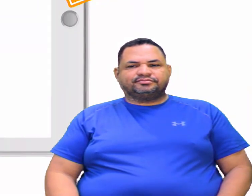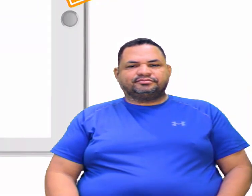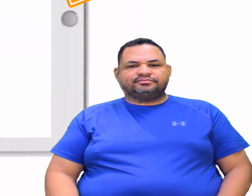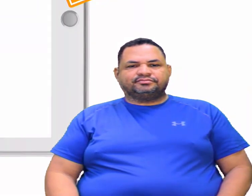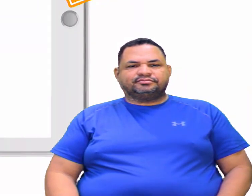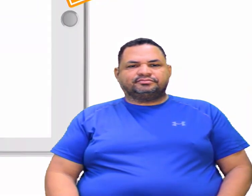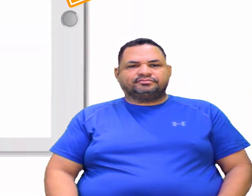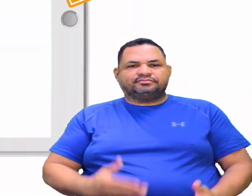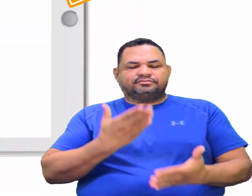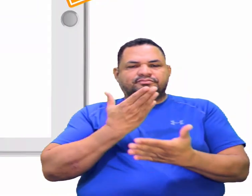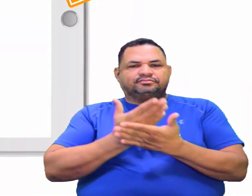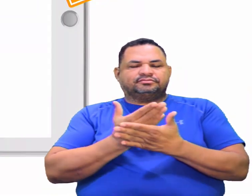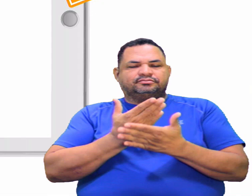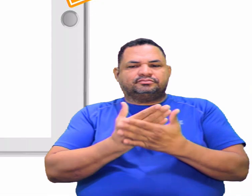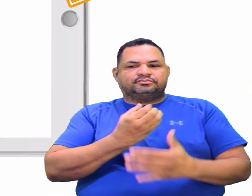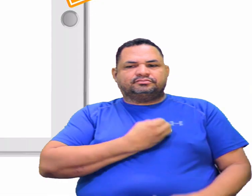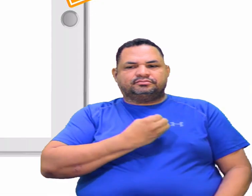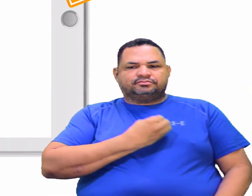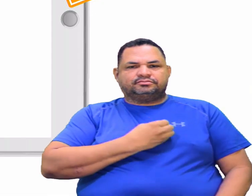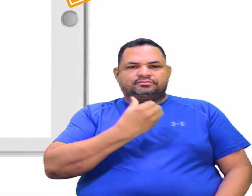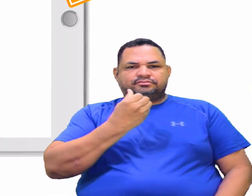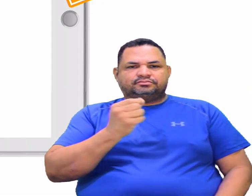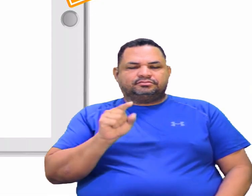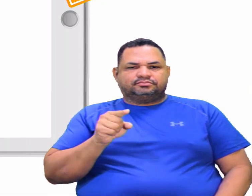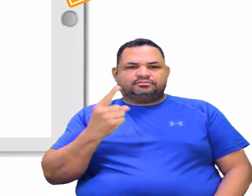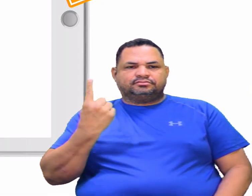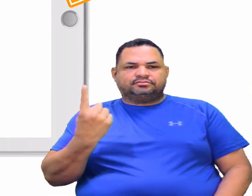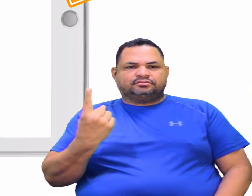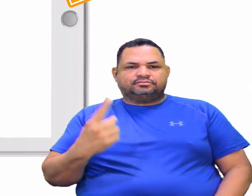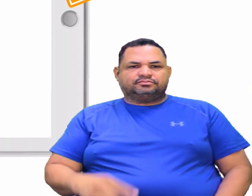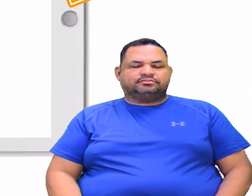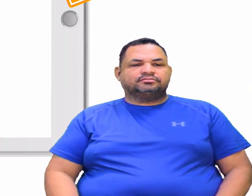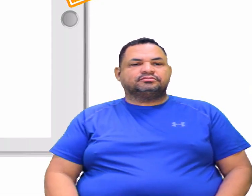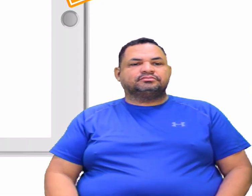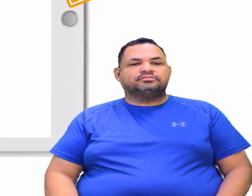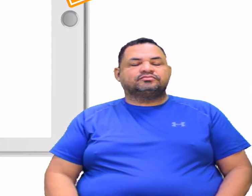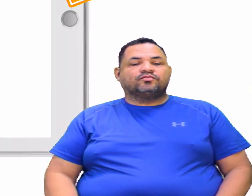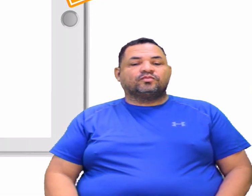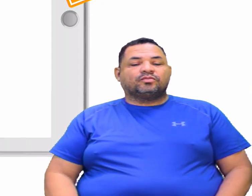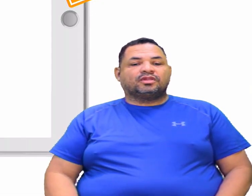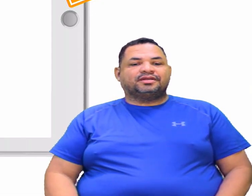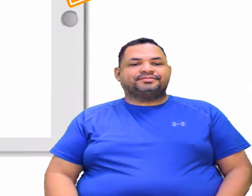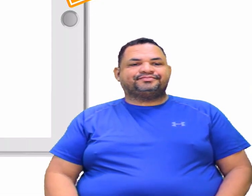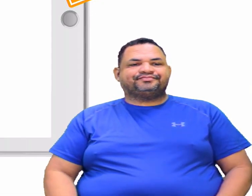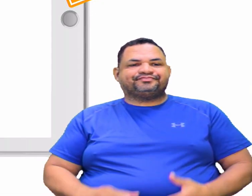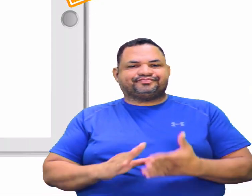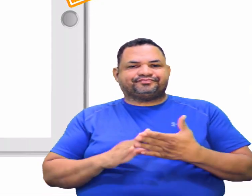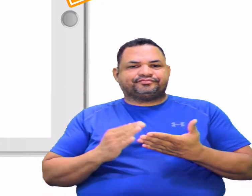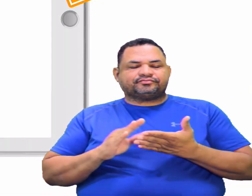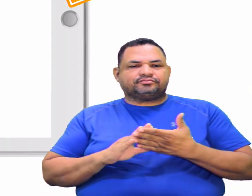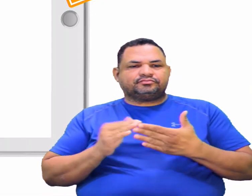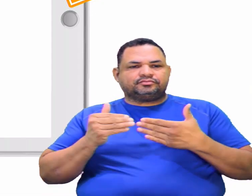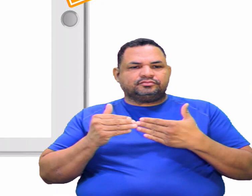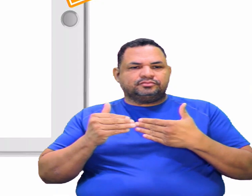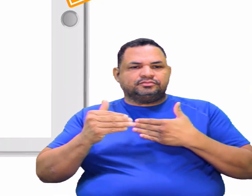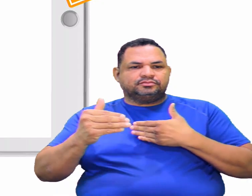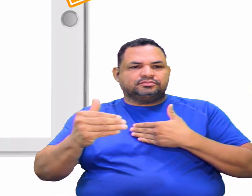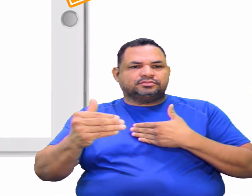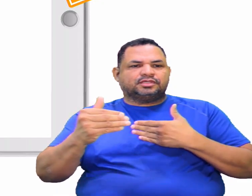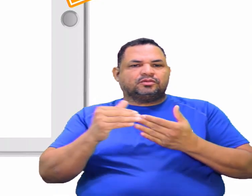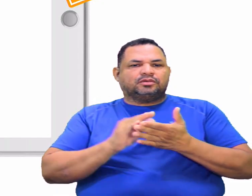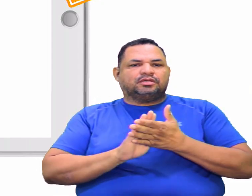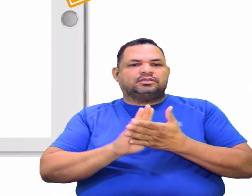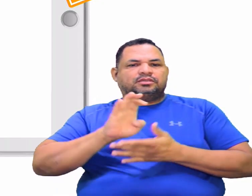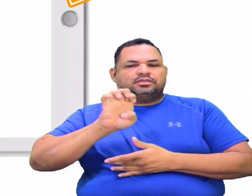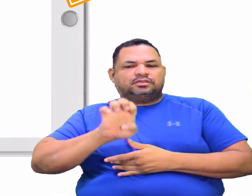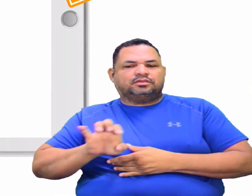vamos paraa aula seis ponto um né vanguardas europeias parte